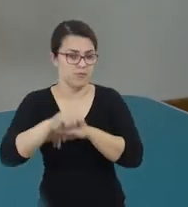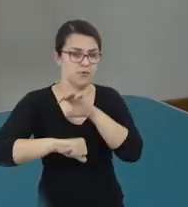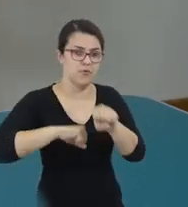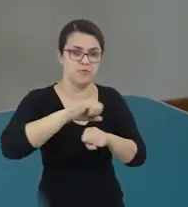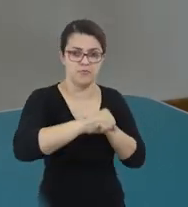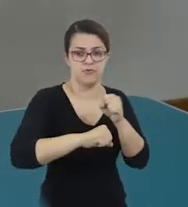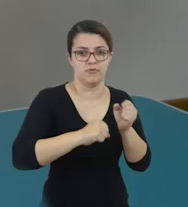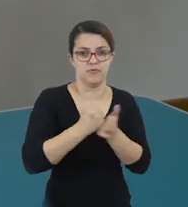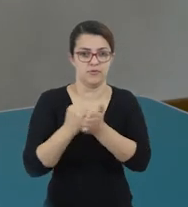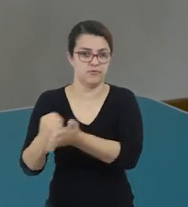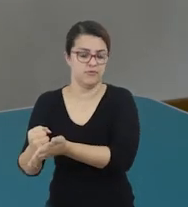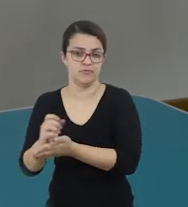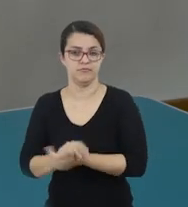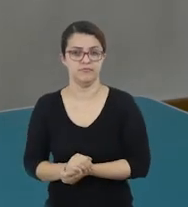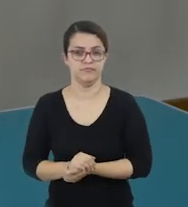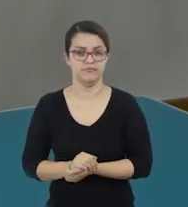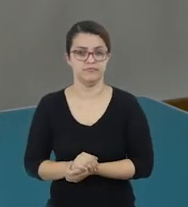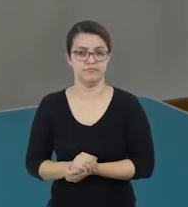nossa parte, ok?